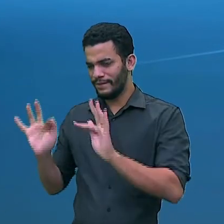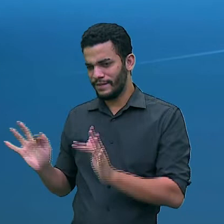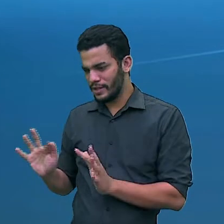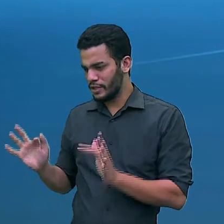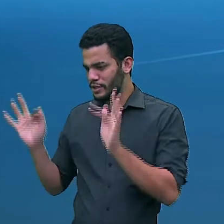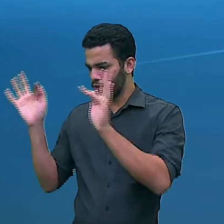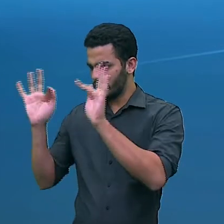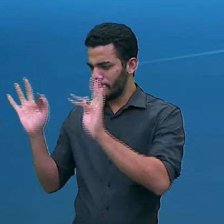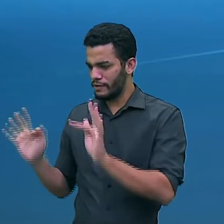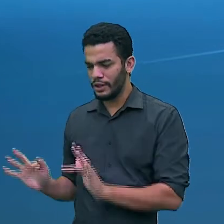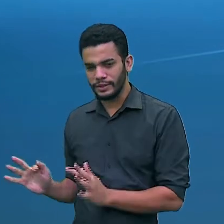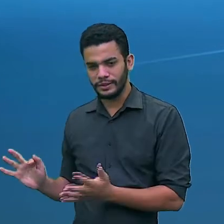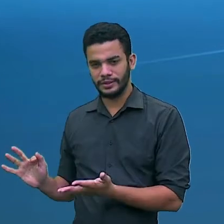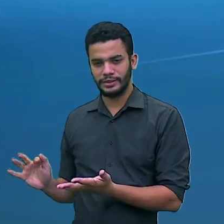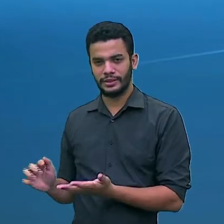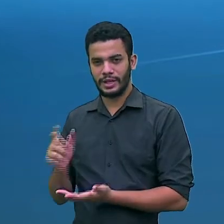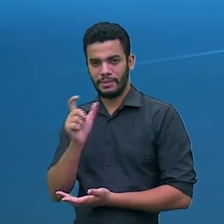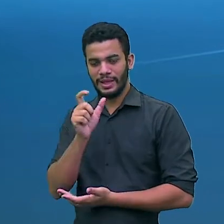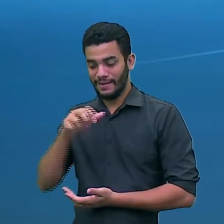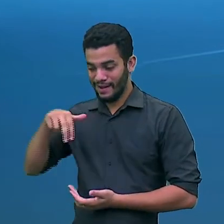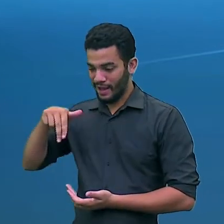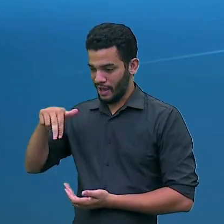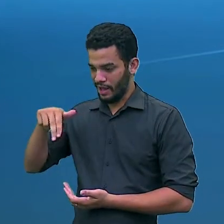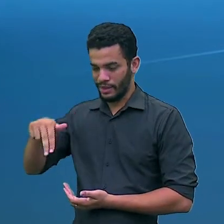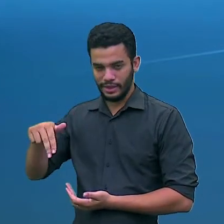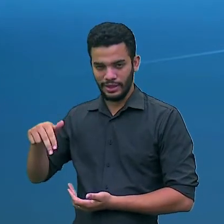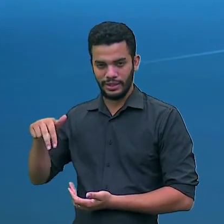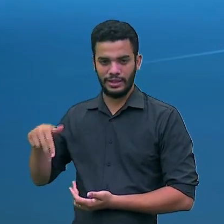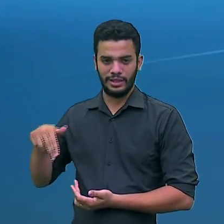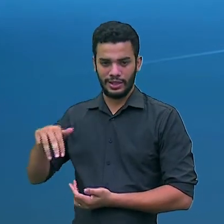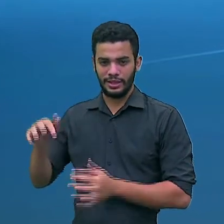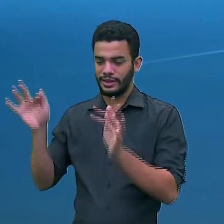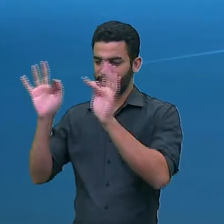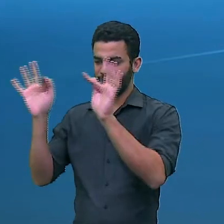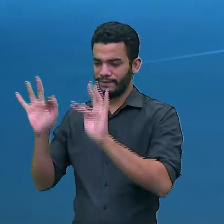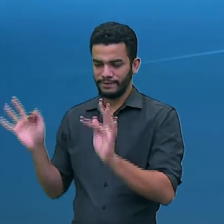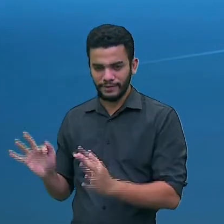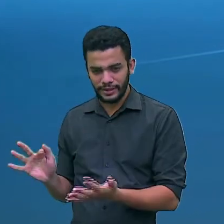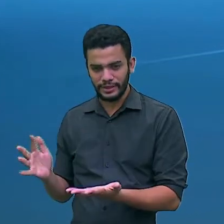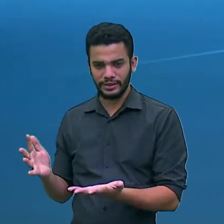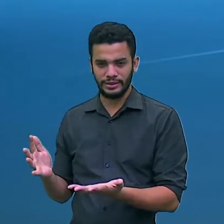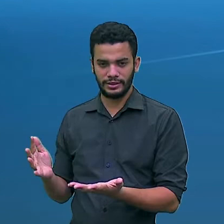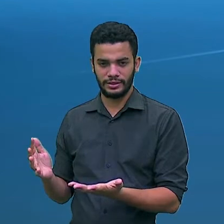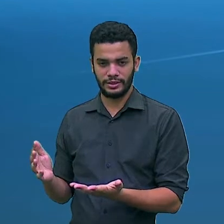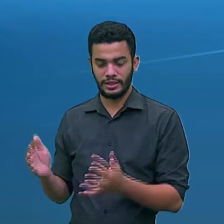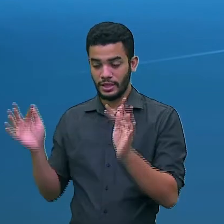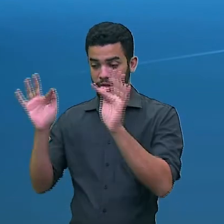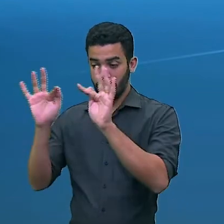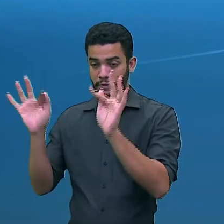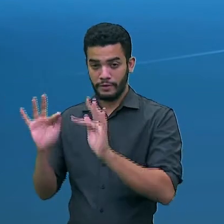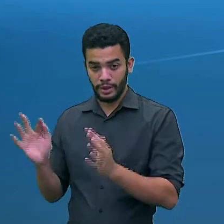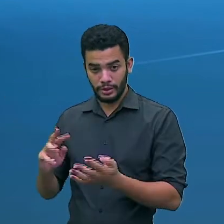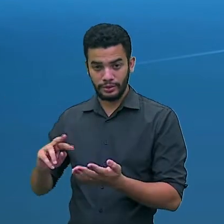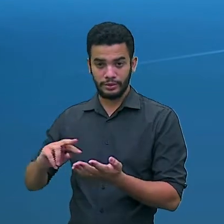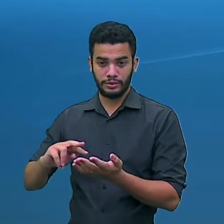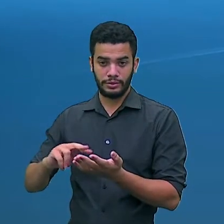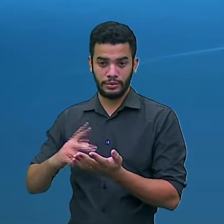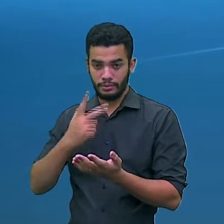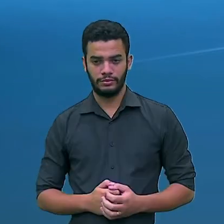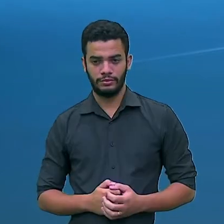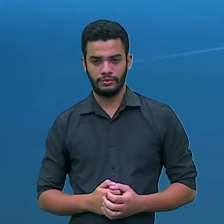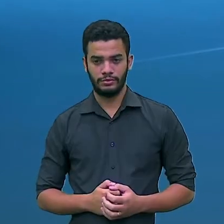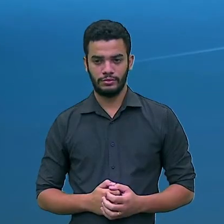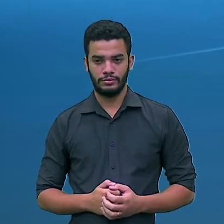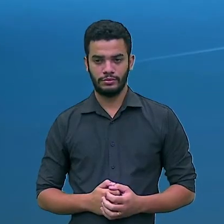né, que pertence à classe do adjetivo e teve a função de um predicativo do sujeito.